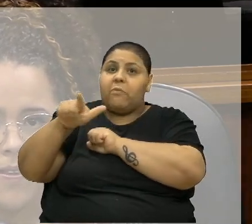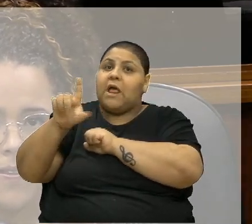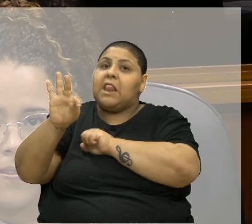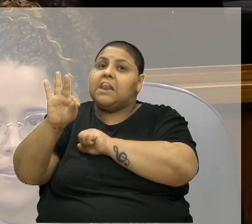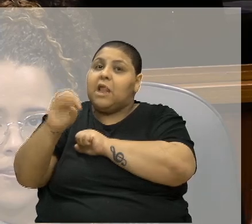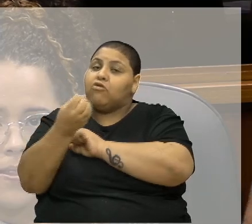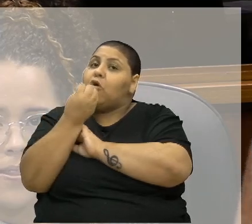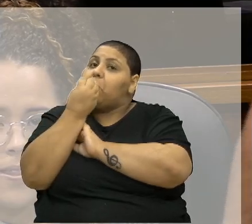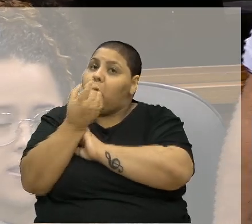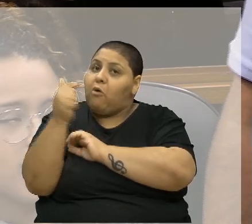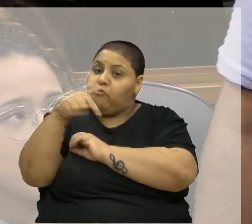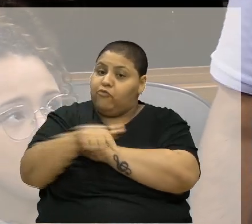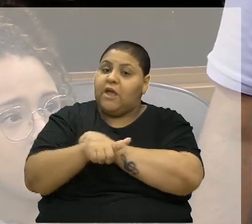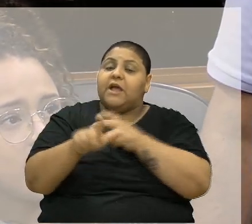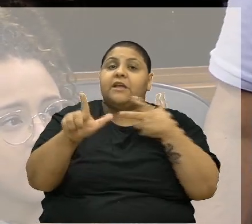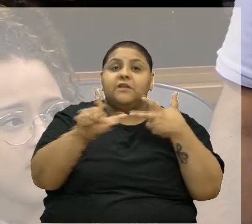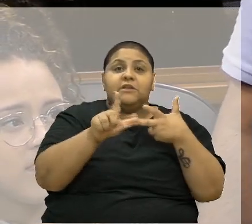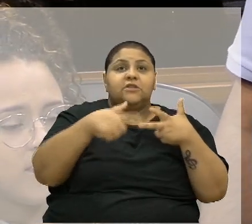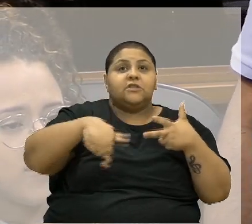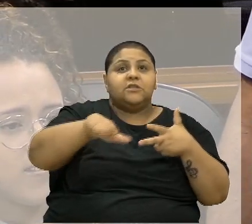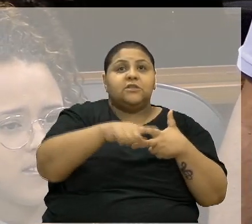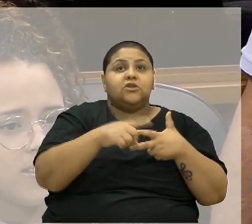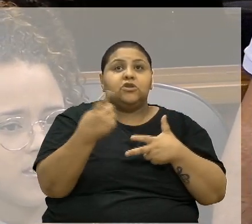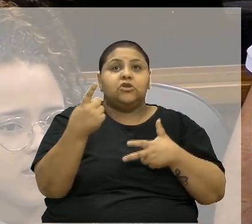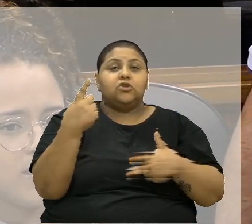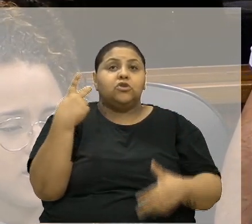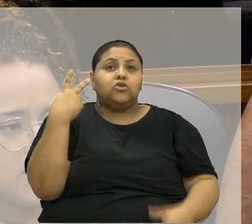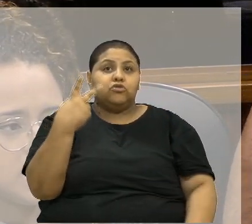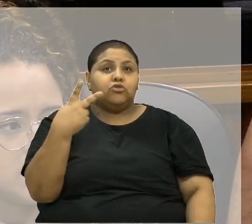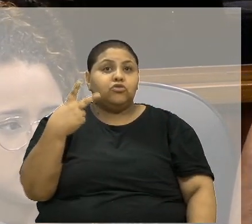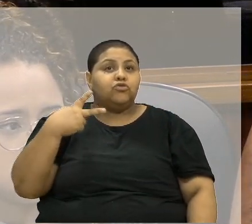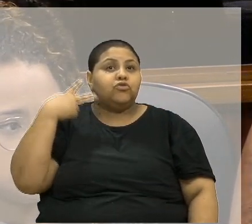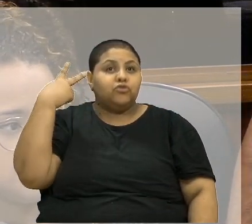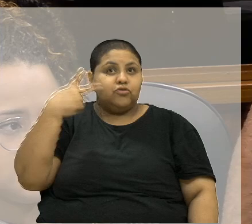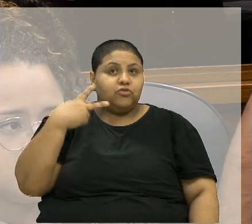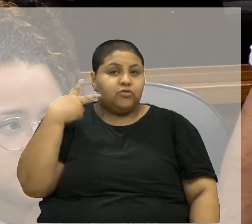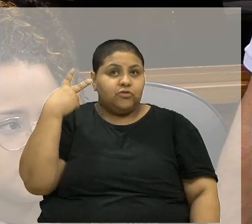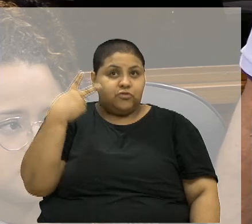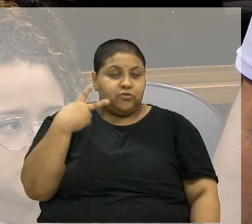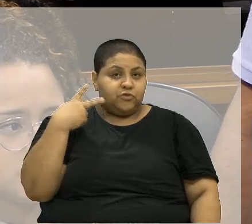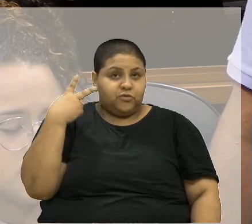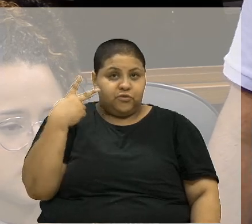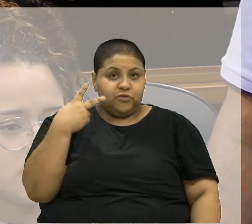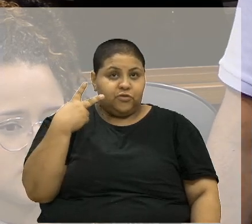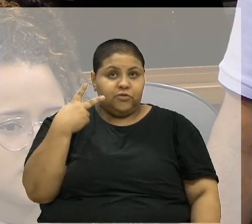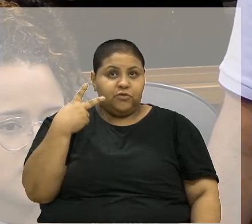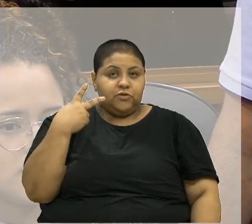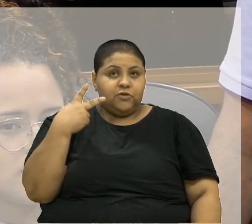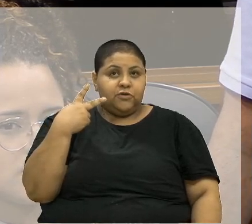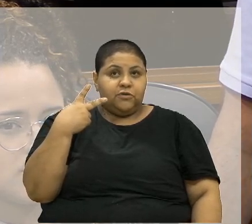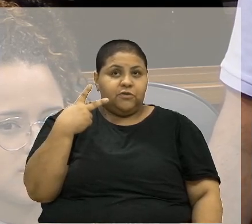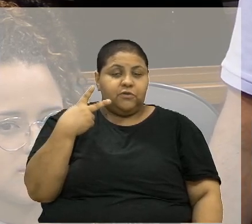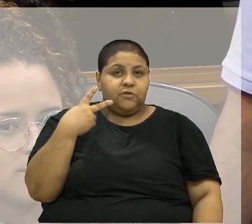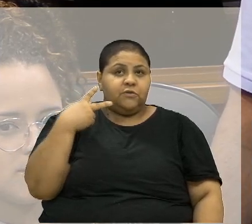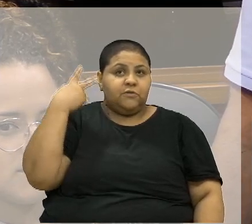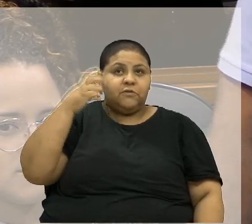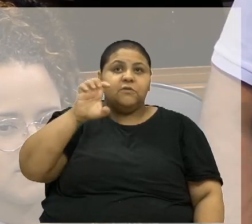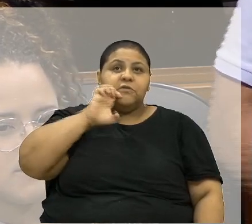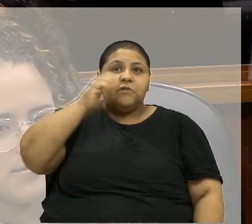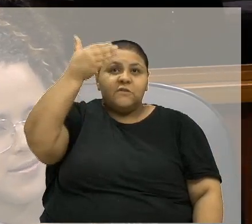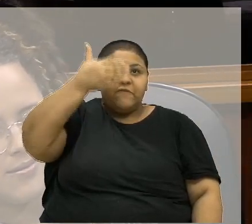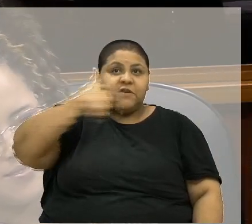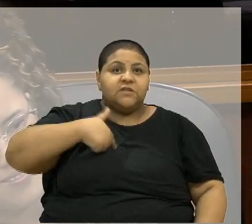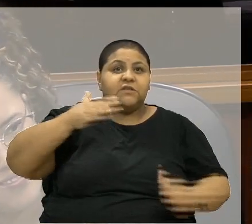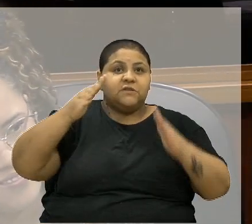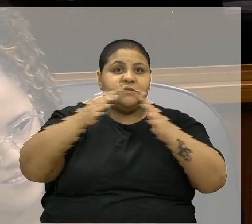quente. Nessa legislatura, nós éramos 2 vereadores, um vereador e uma vereadora do Planalto. Aliás, a vereadora Estela estava morando na frente da minha